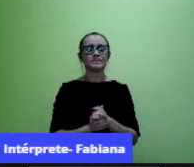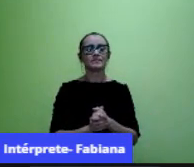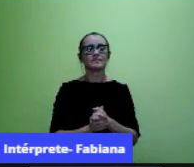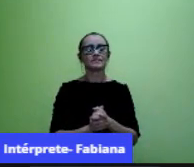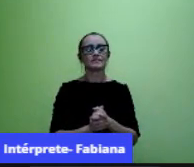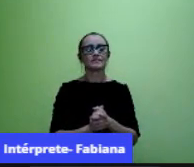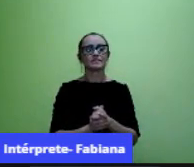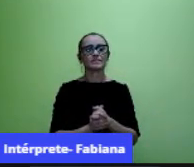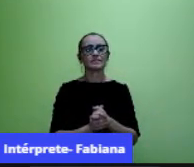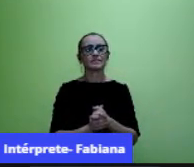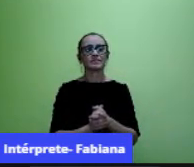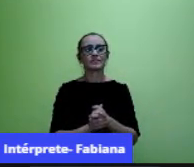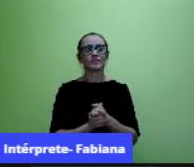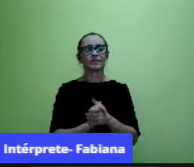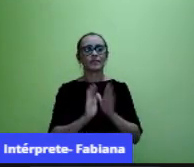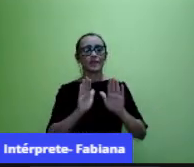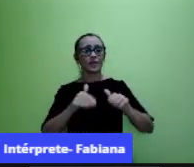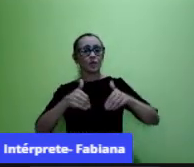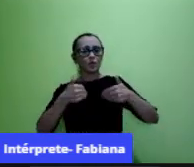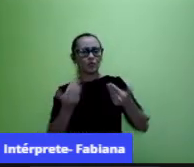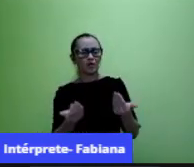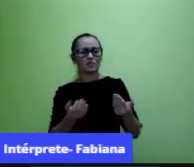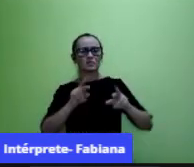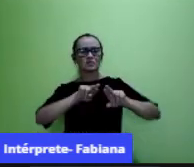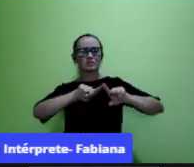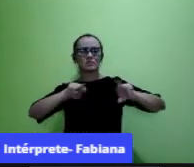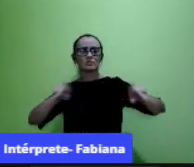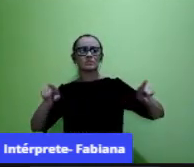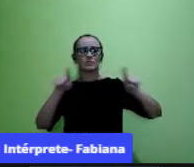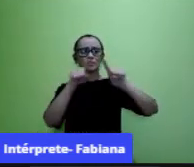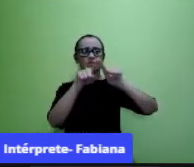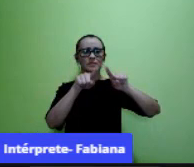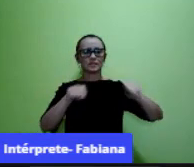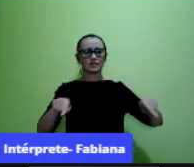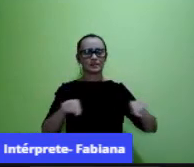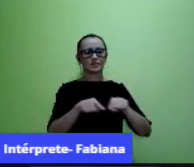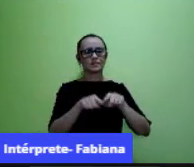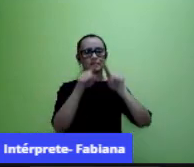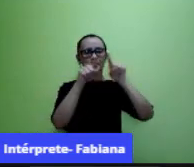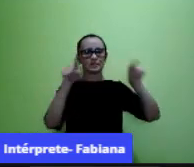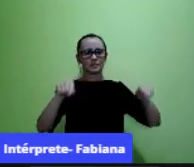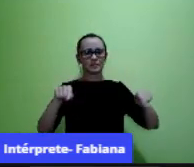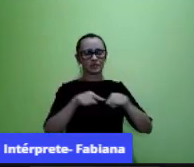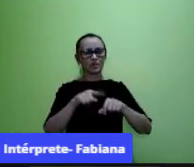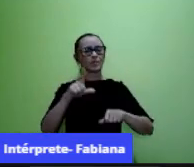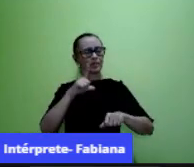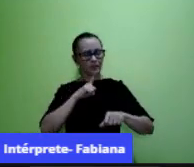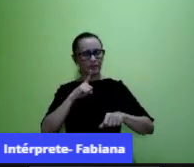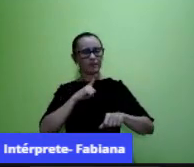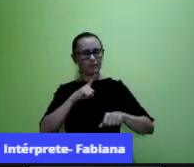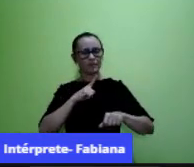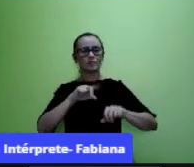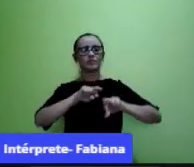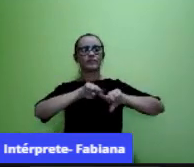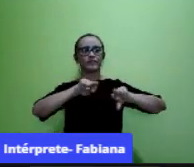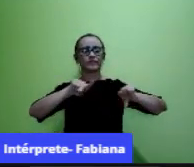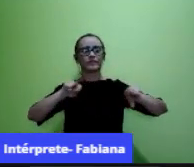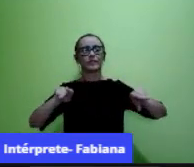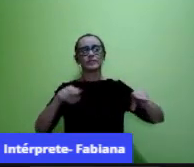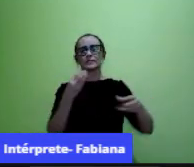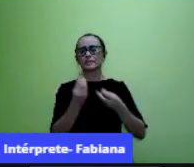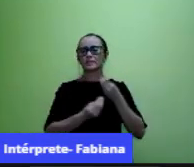E quais são essas outras formas? Existem outras formas de trabalhar?